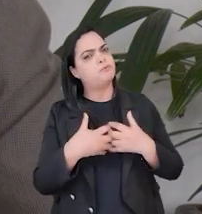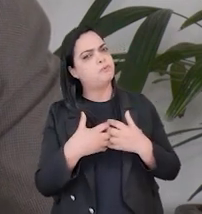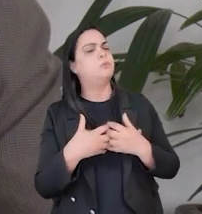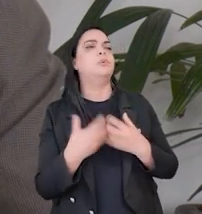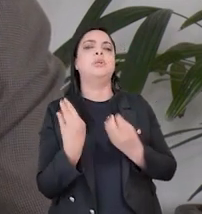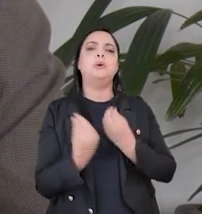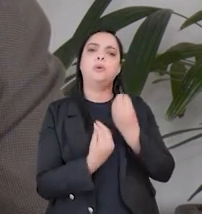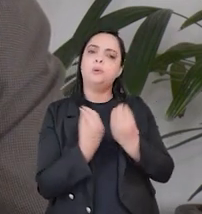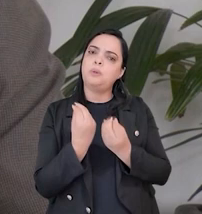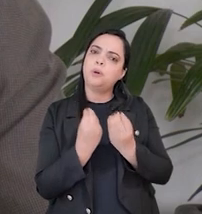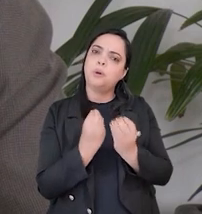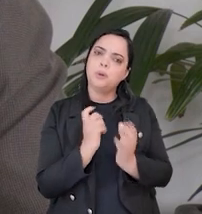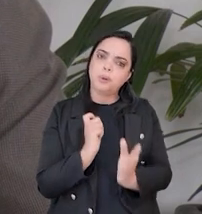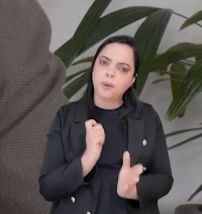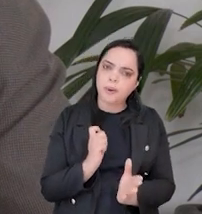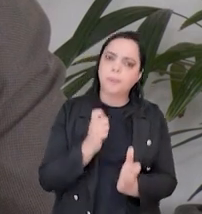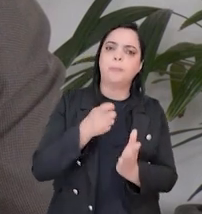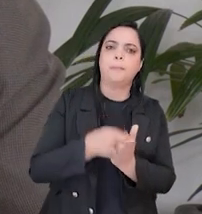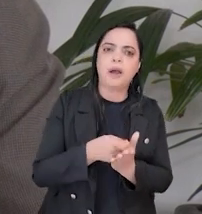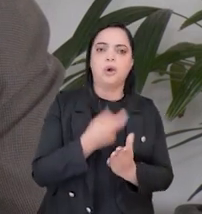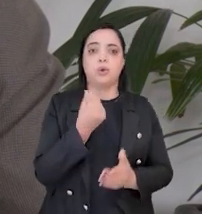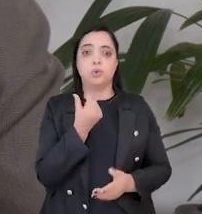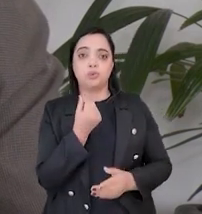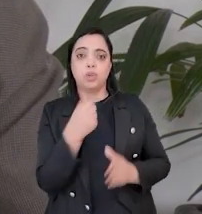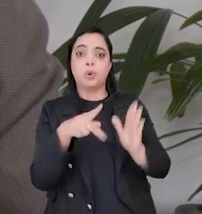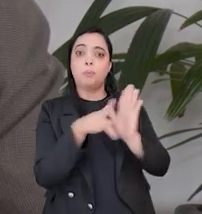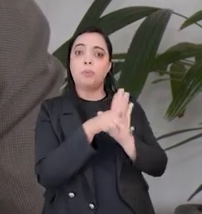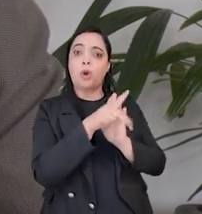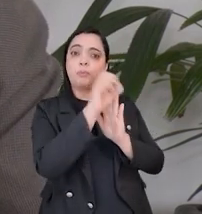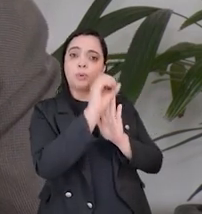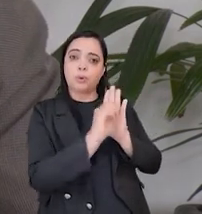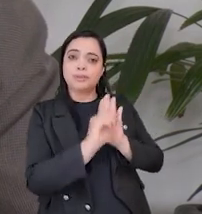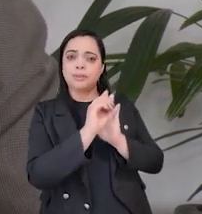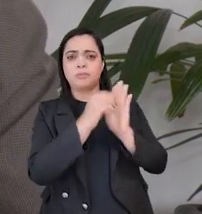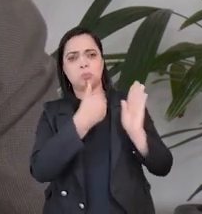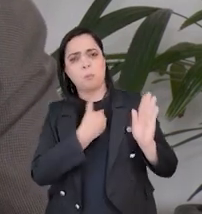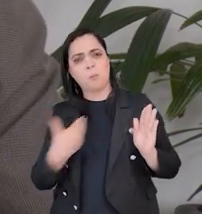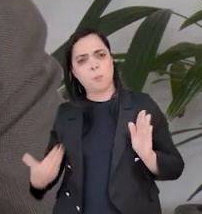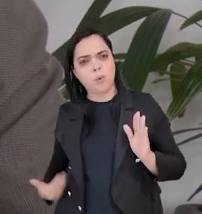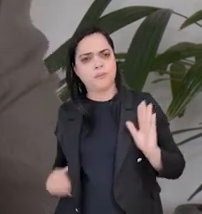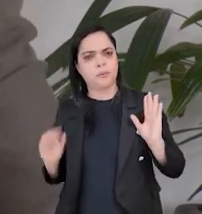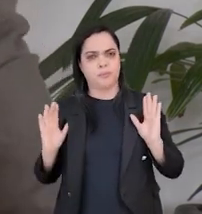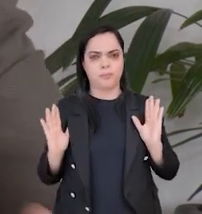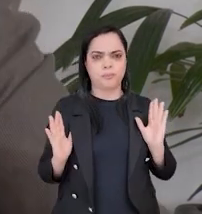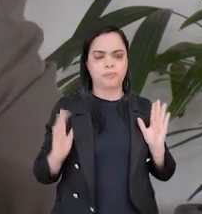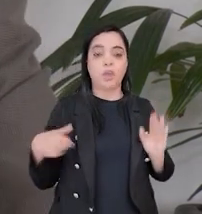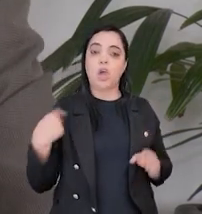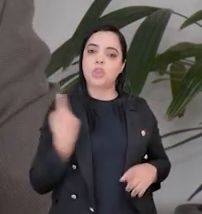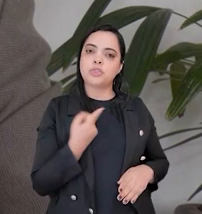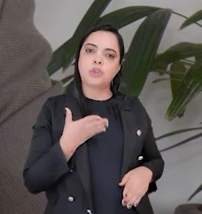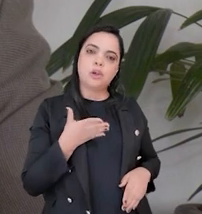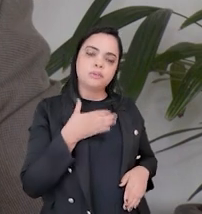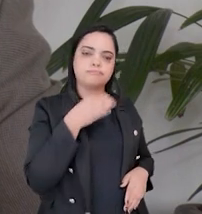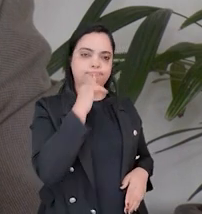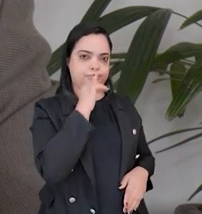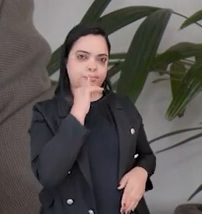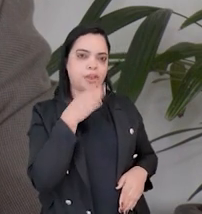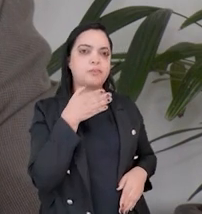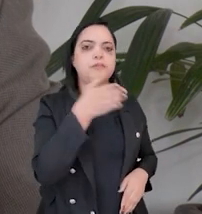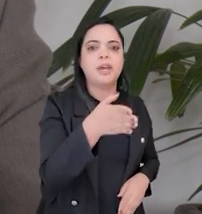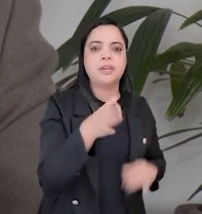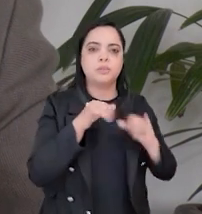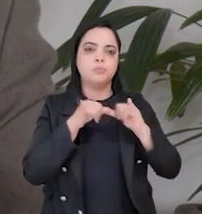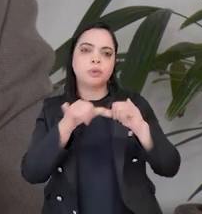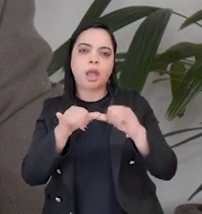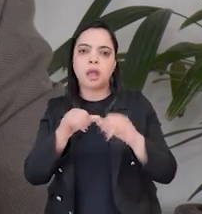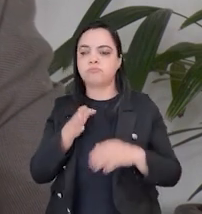ela é feita através de recursos orçamentários quando cada um de nós vai no supermercado